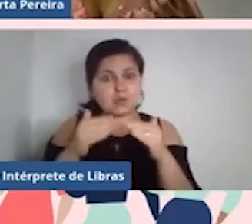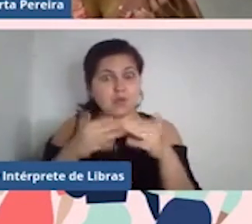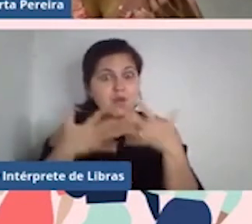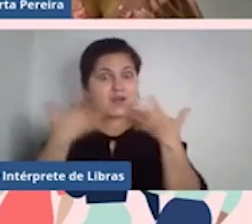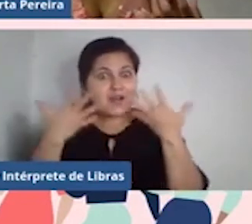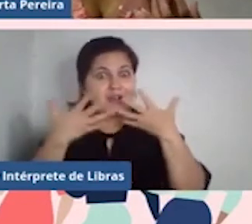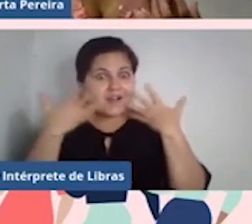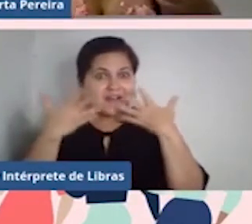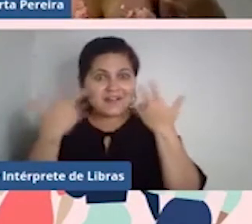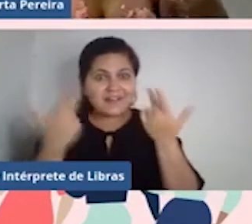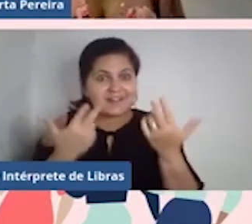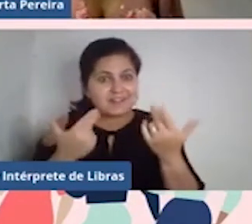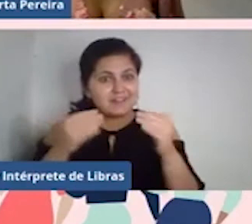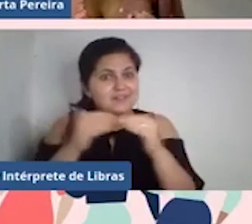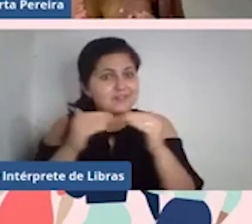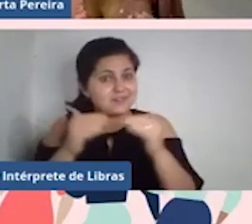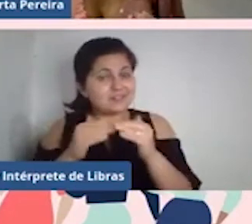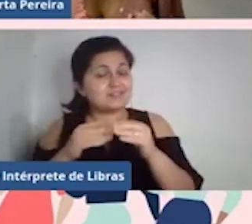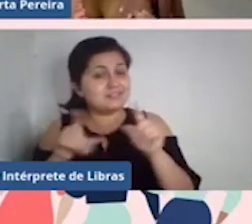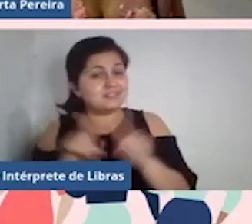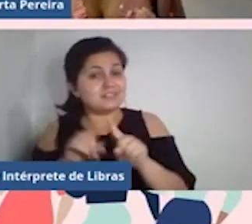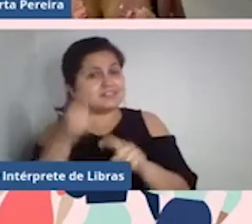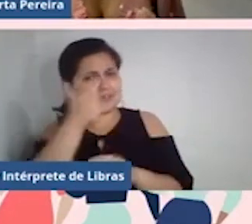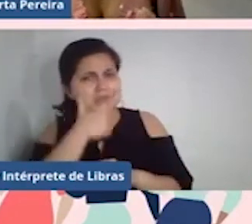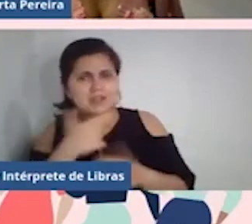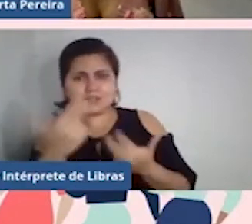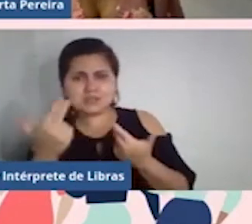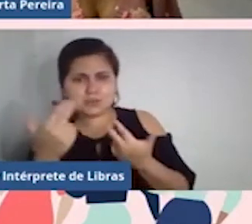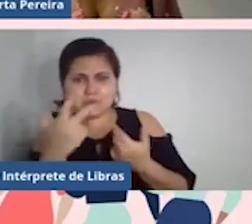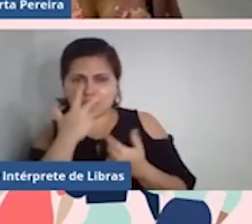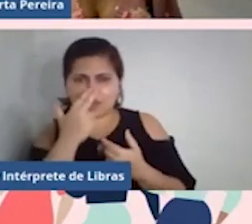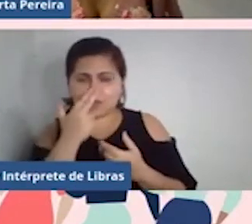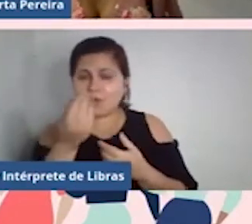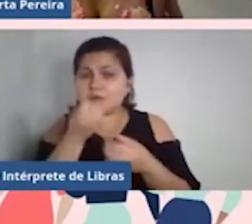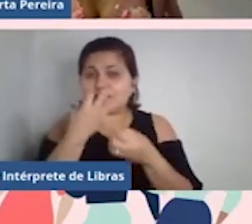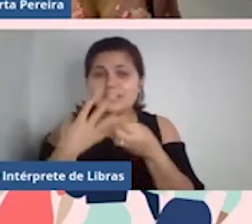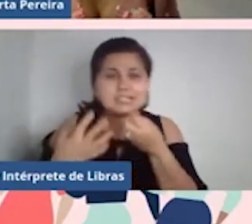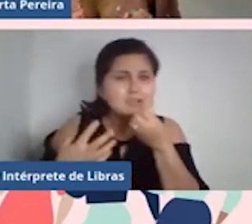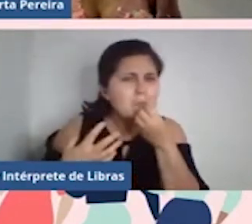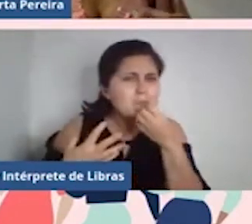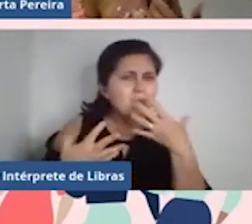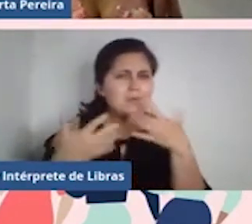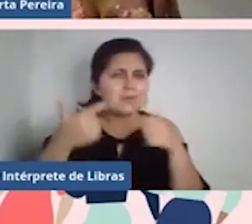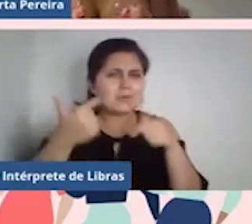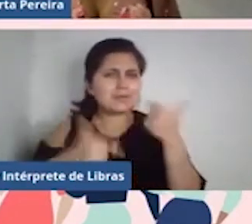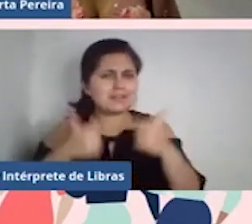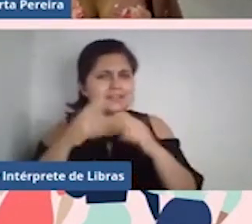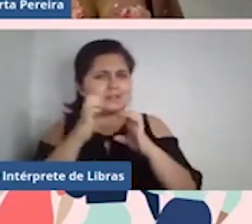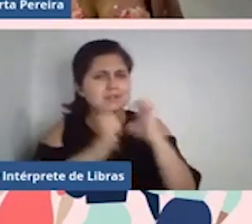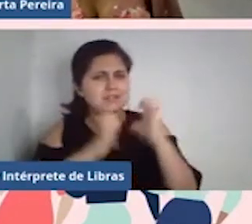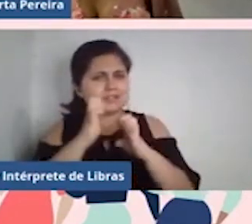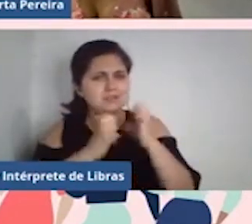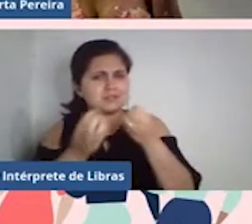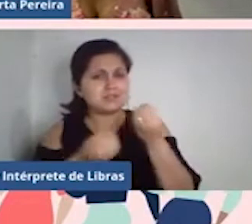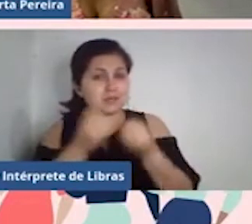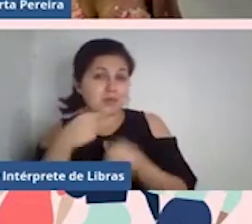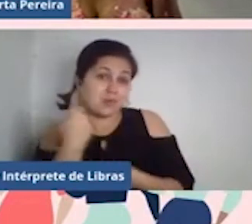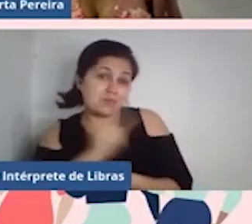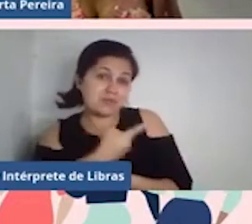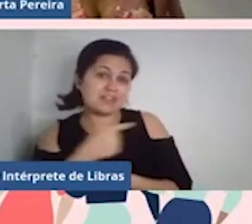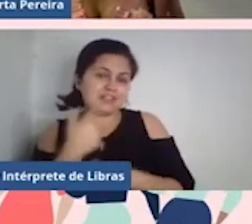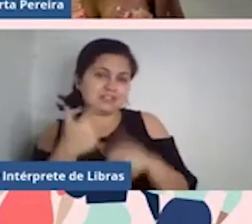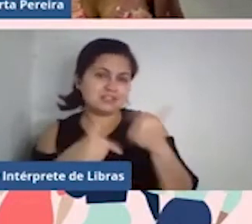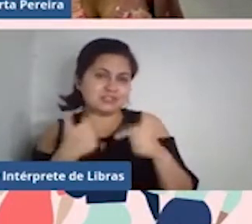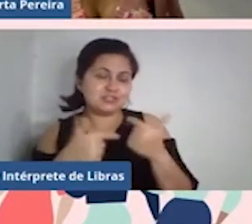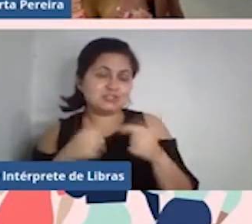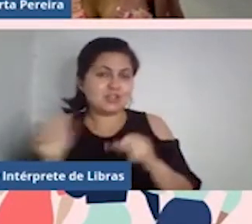e que concordam e que também acham que é tão bom trabalhar, né, em empresas como as que a gente trabalha e